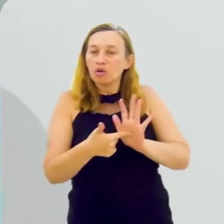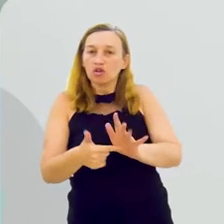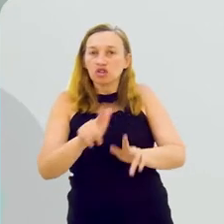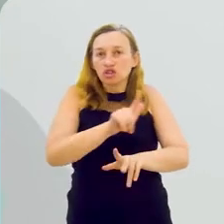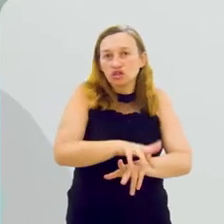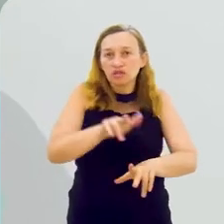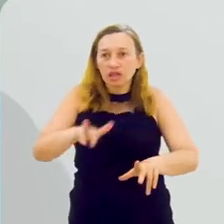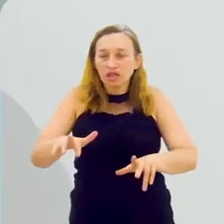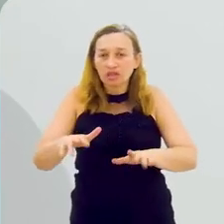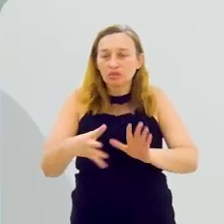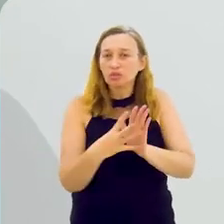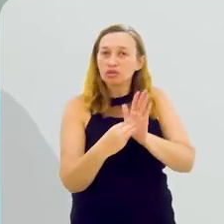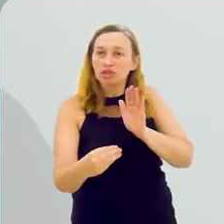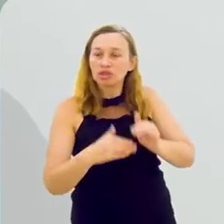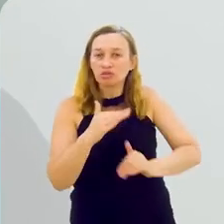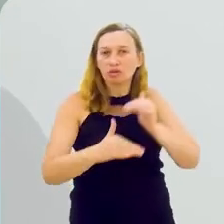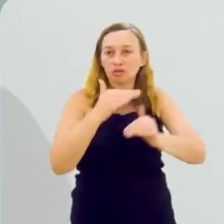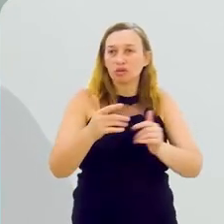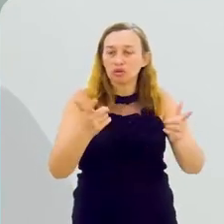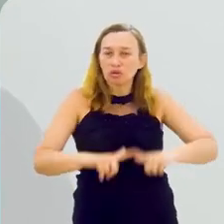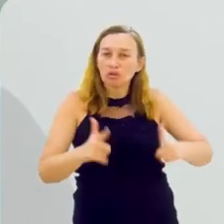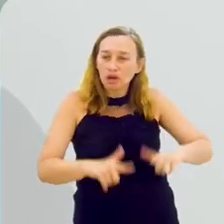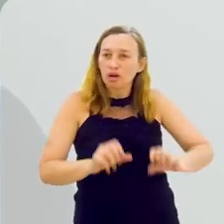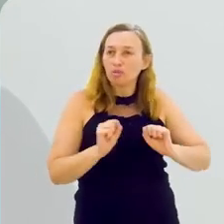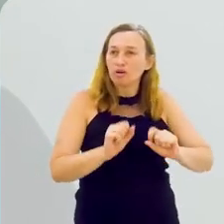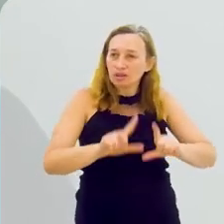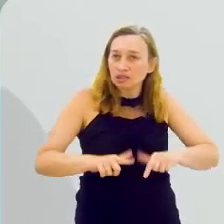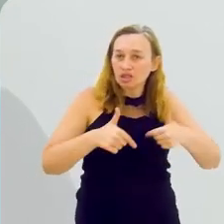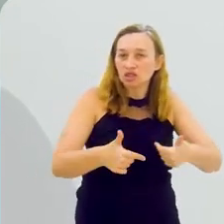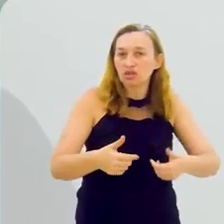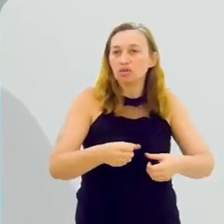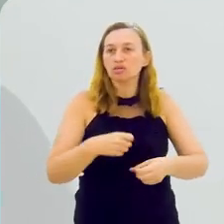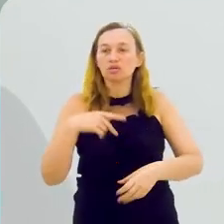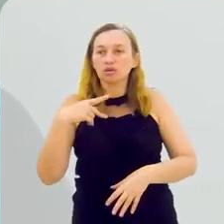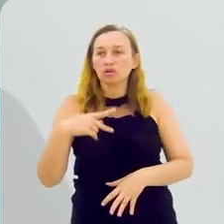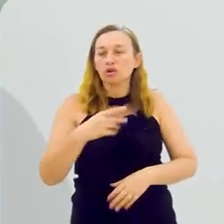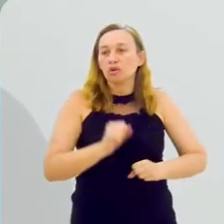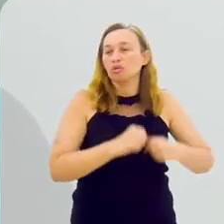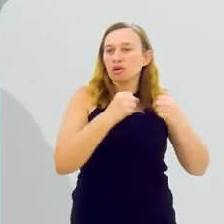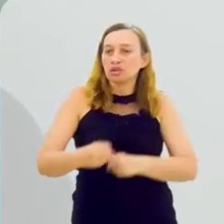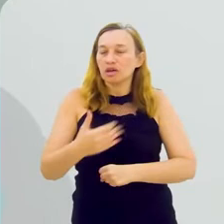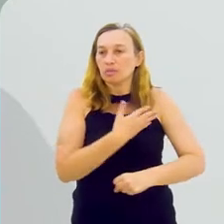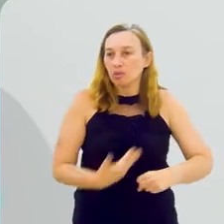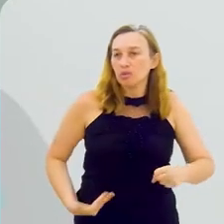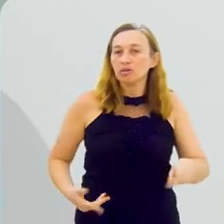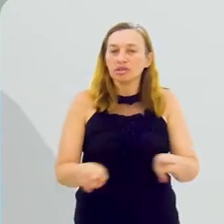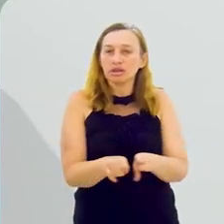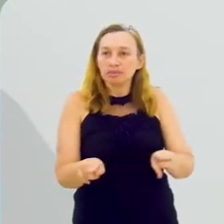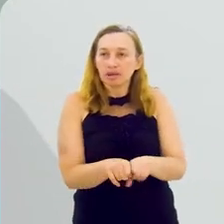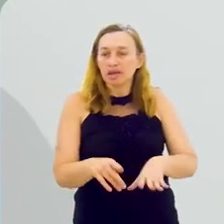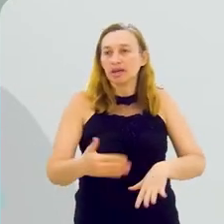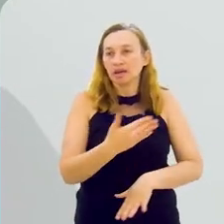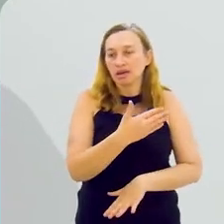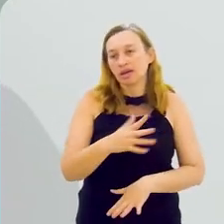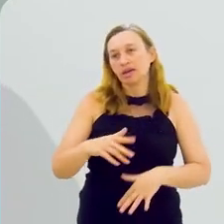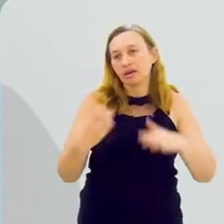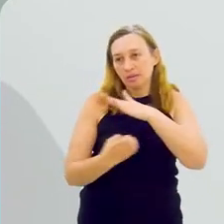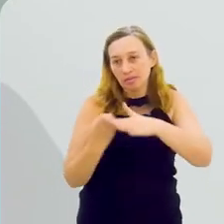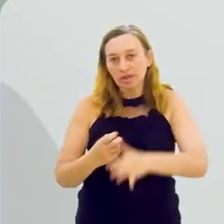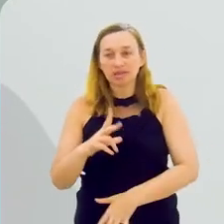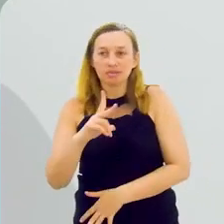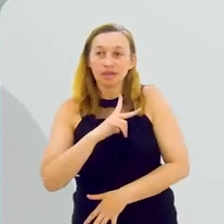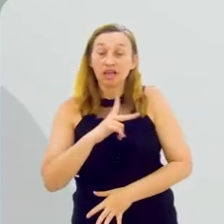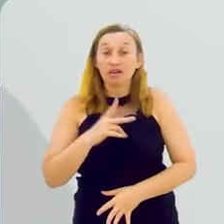sugere diferentes modelos de desenvolvimento local que podem ser aplicados não apenas pelo poder público, mas também pela iniciativa